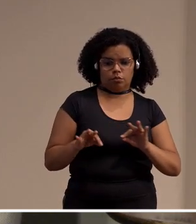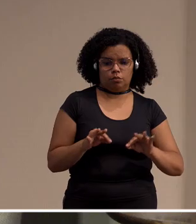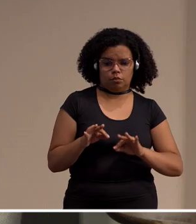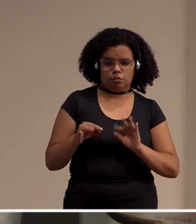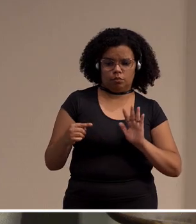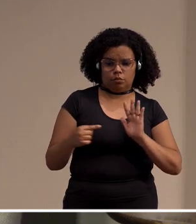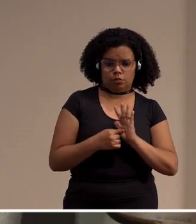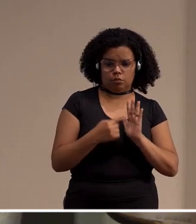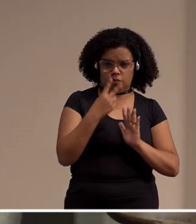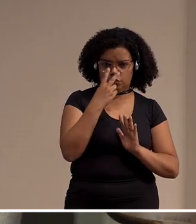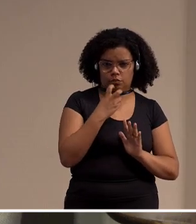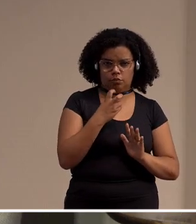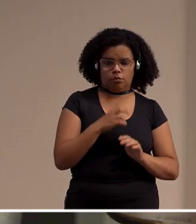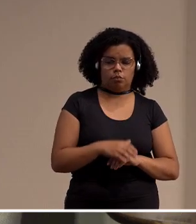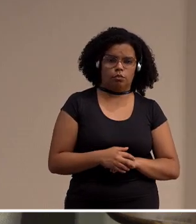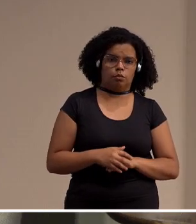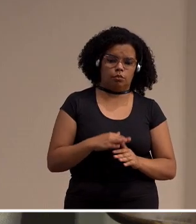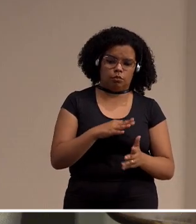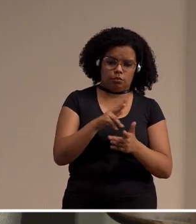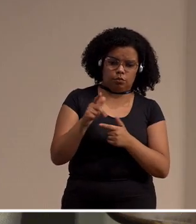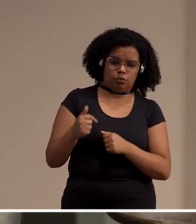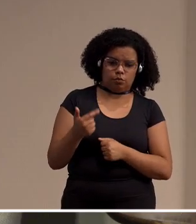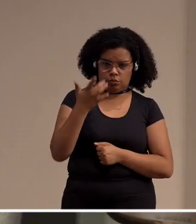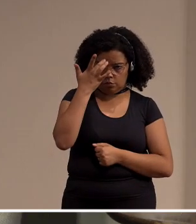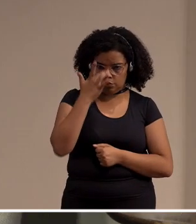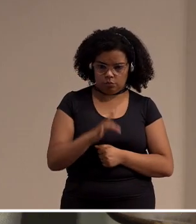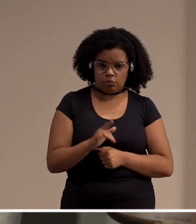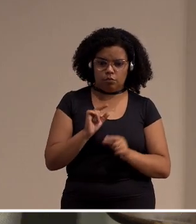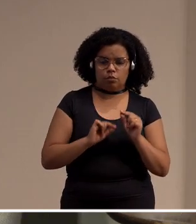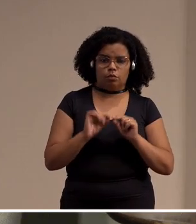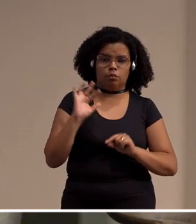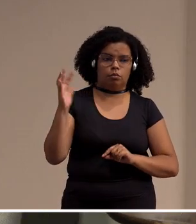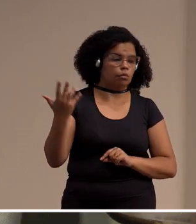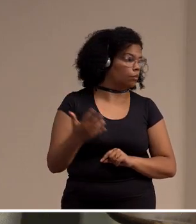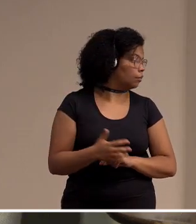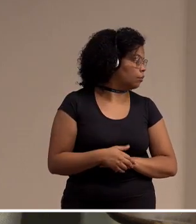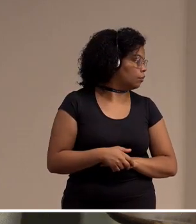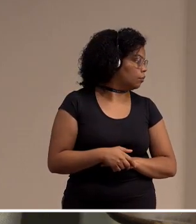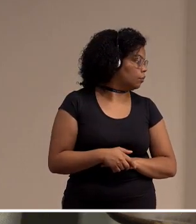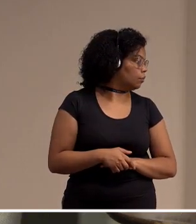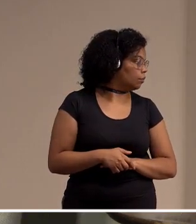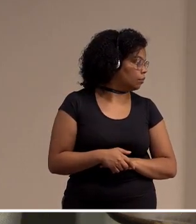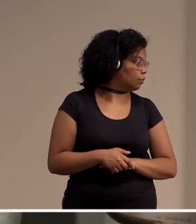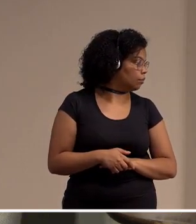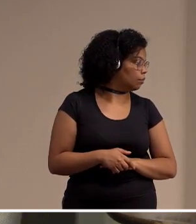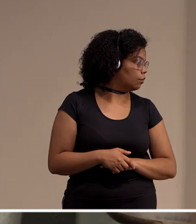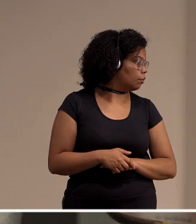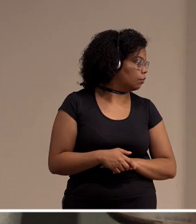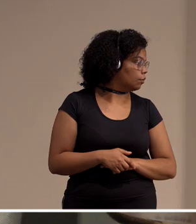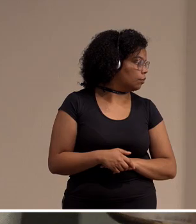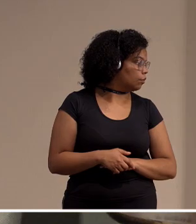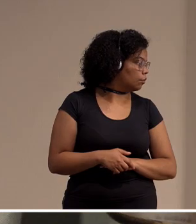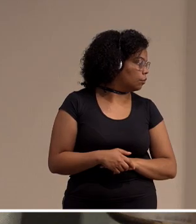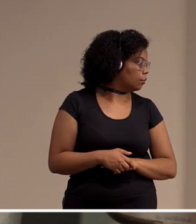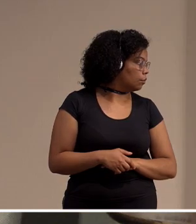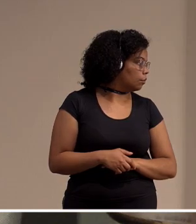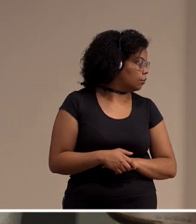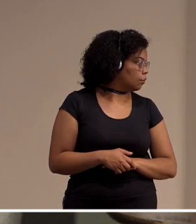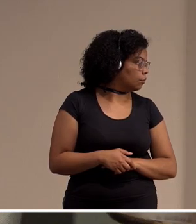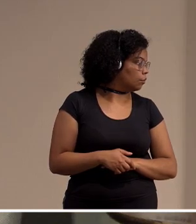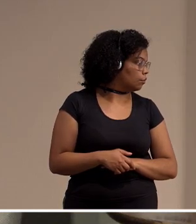pontos cegos do mundo, onde você não sabe o que acontece, e o que acontece, certamente, são laboratórios